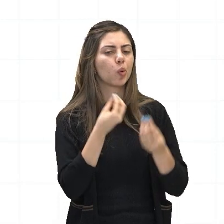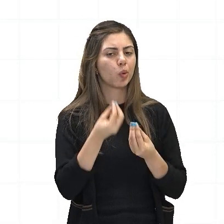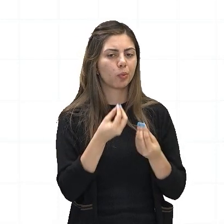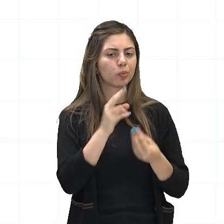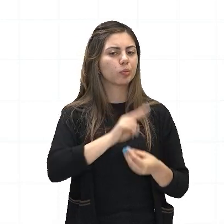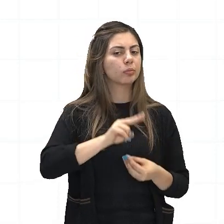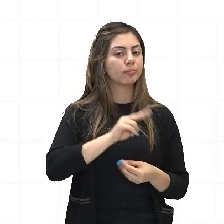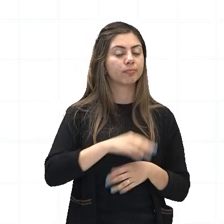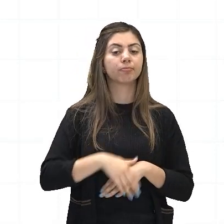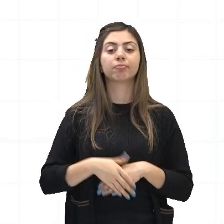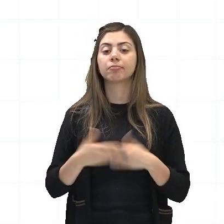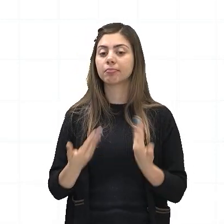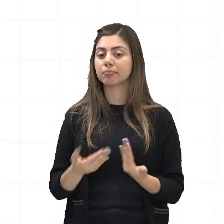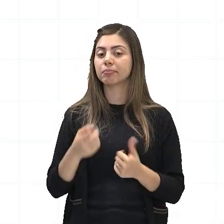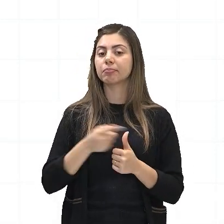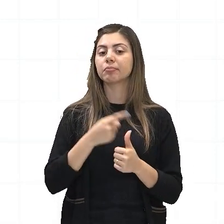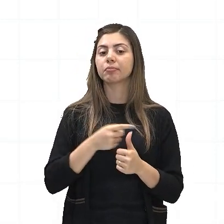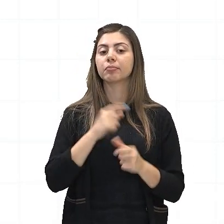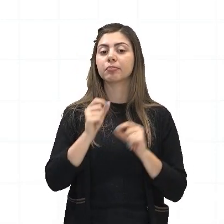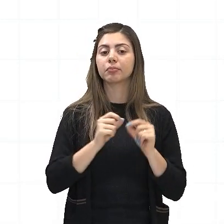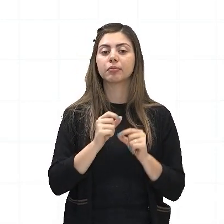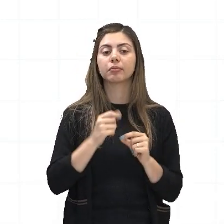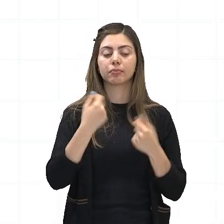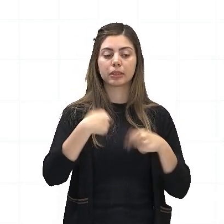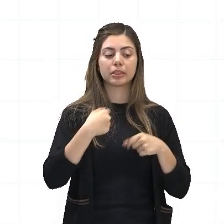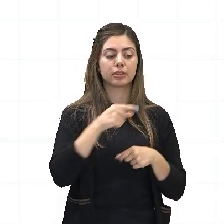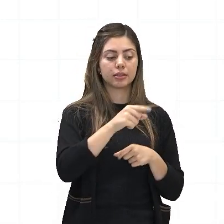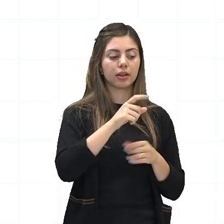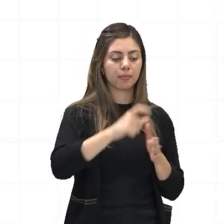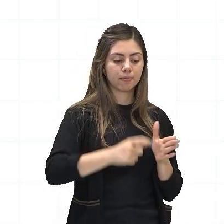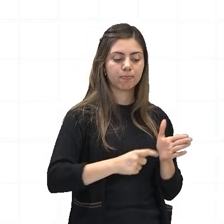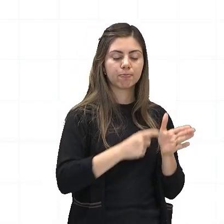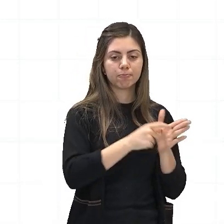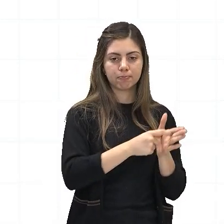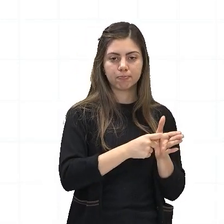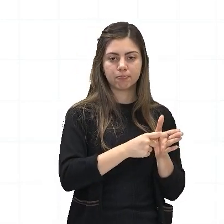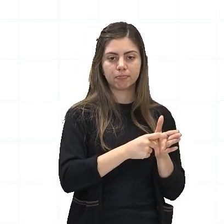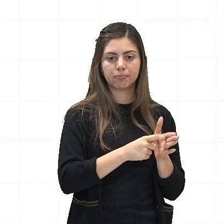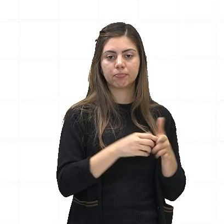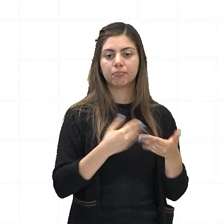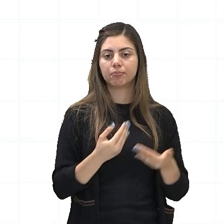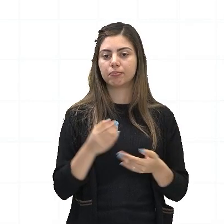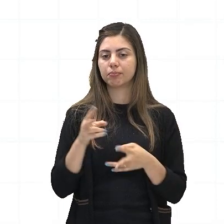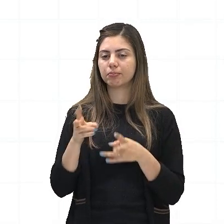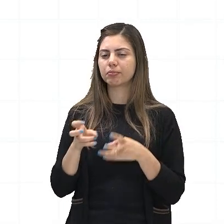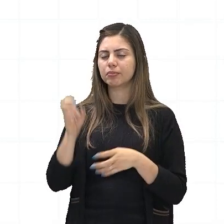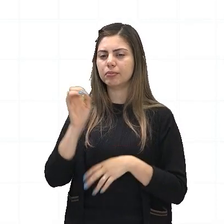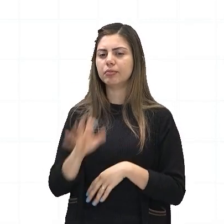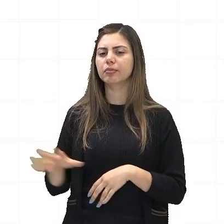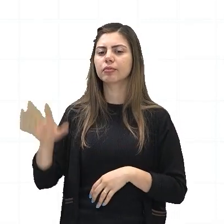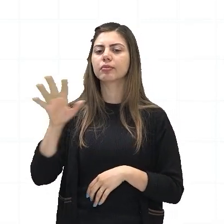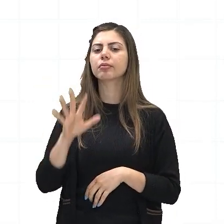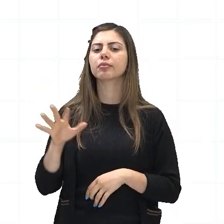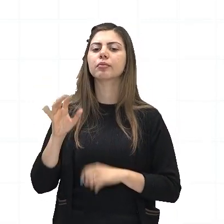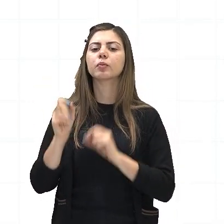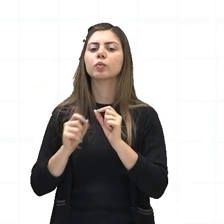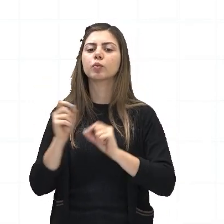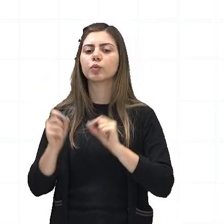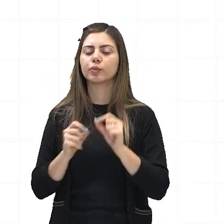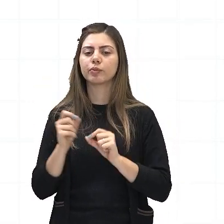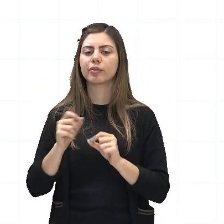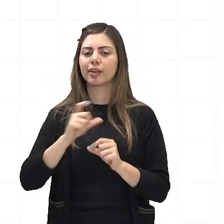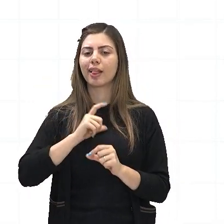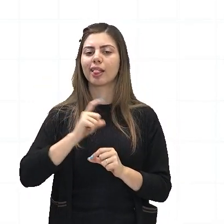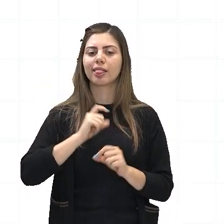observando ali que a gente precisa primeiro ligar esse equipamento na tomada. E aí na nossa imagem você observa, né, que nós temos aí essa